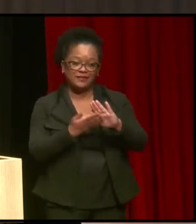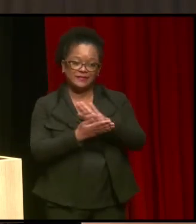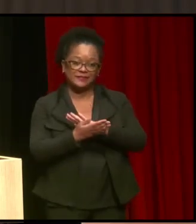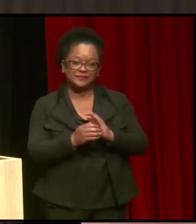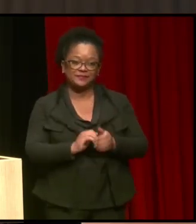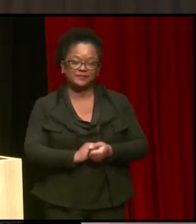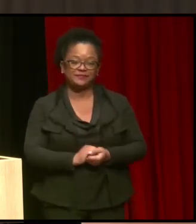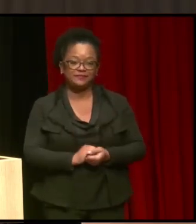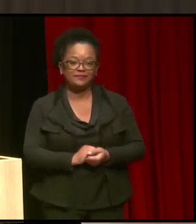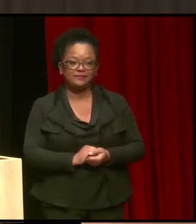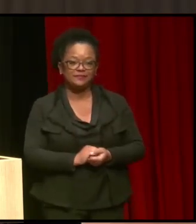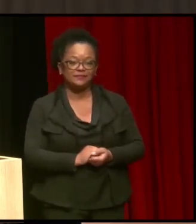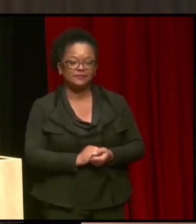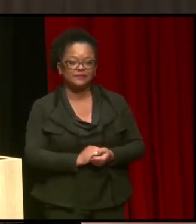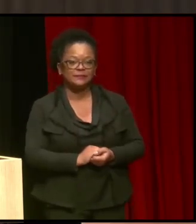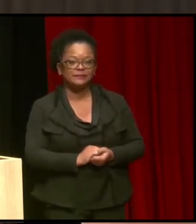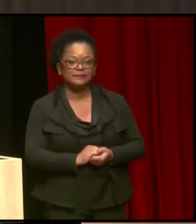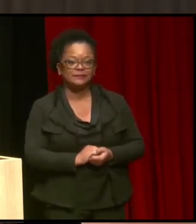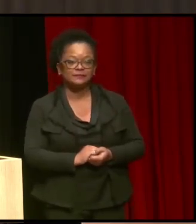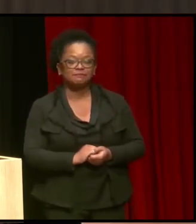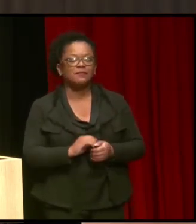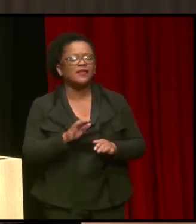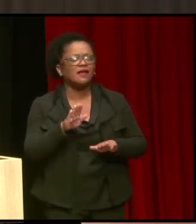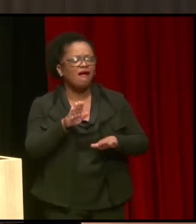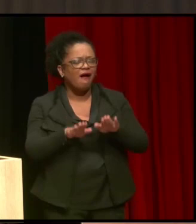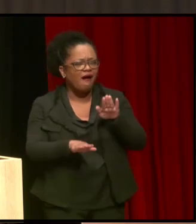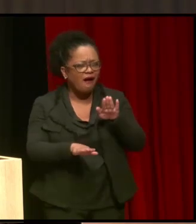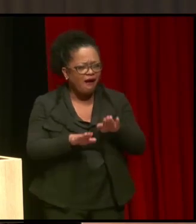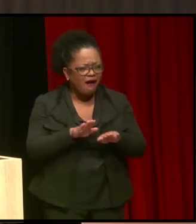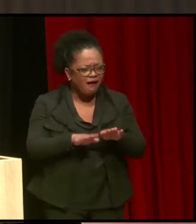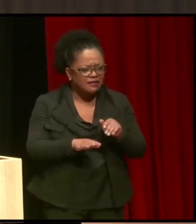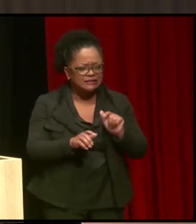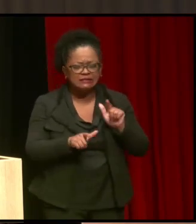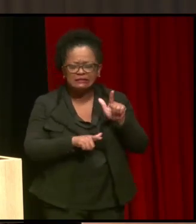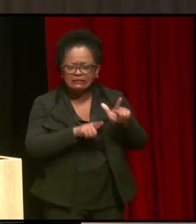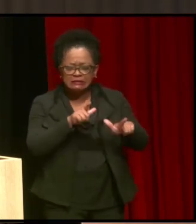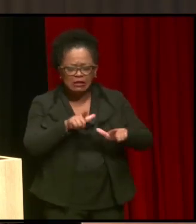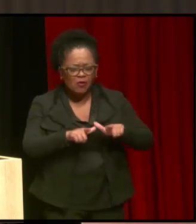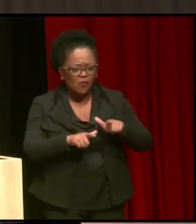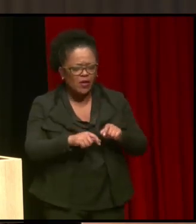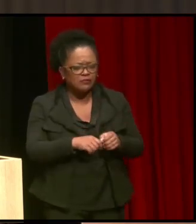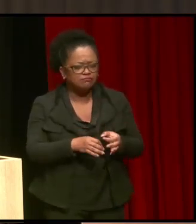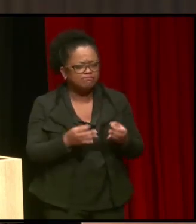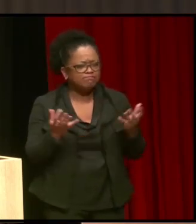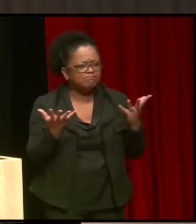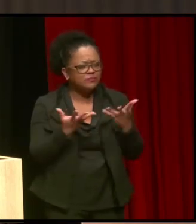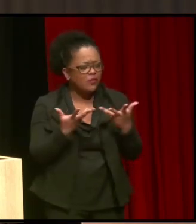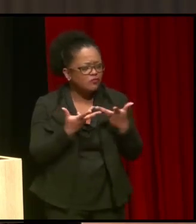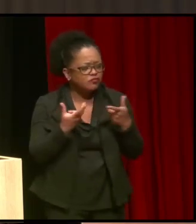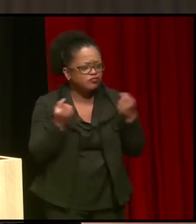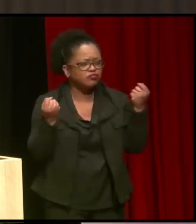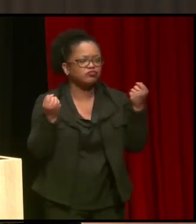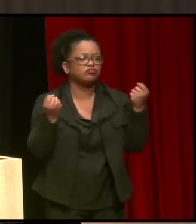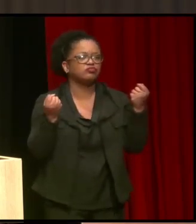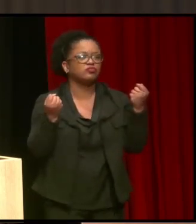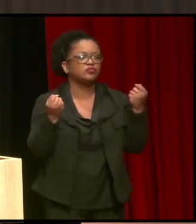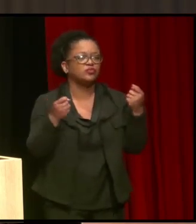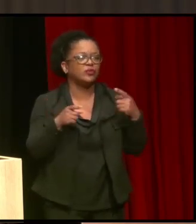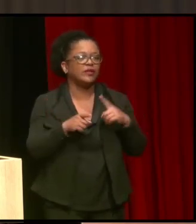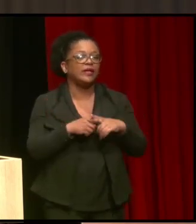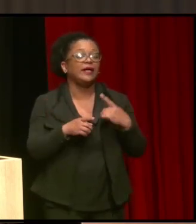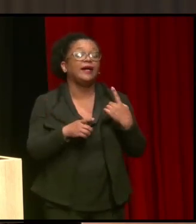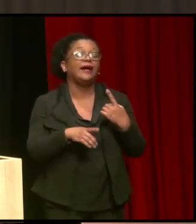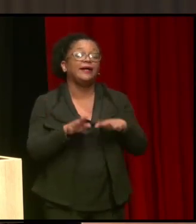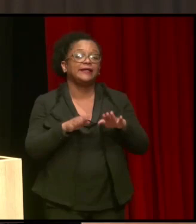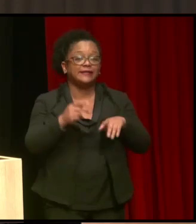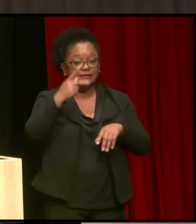Às vezes a gente faz as coisas tudo bem feito, cada um sabe o que fez, só um falhou. E aí não